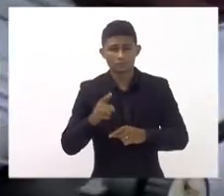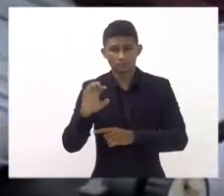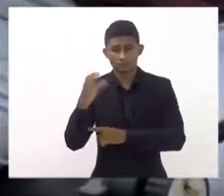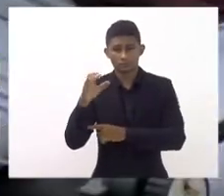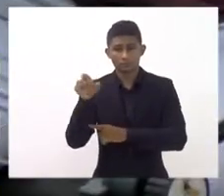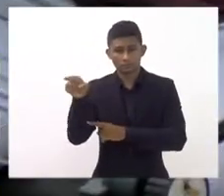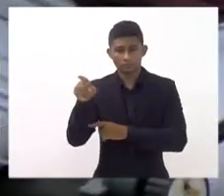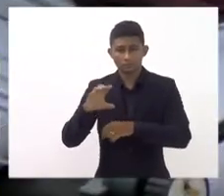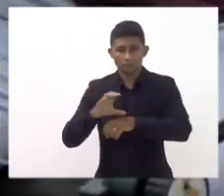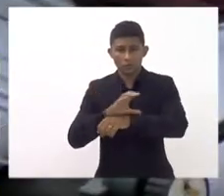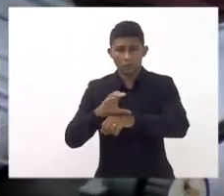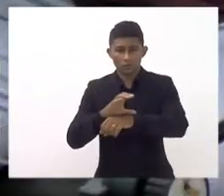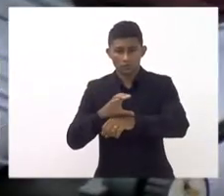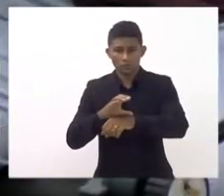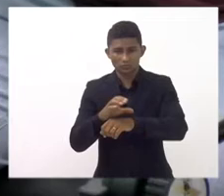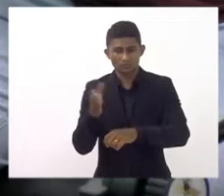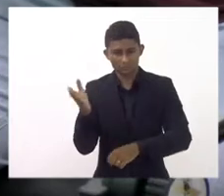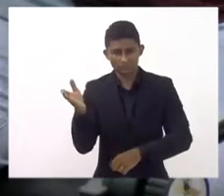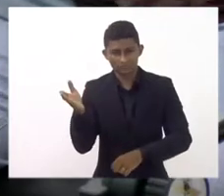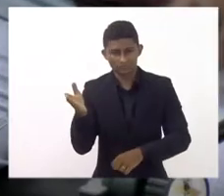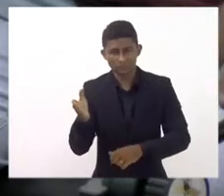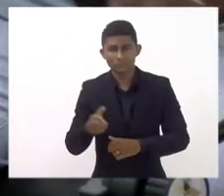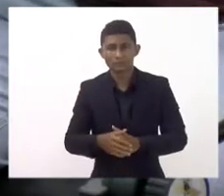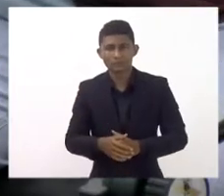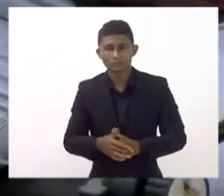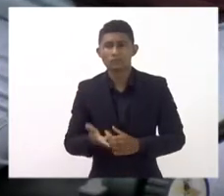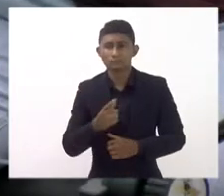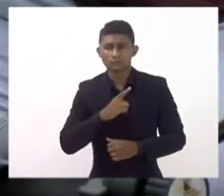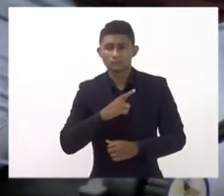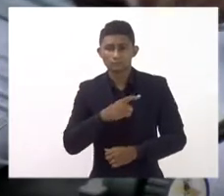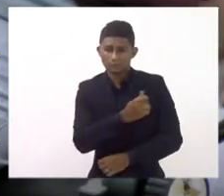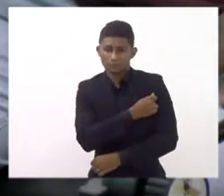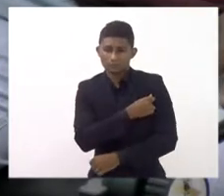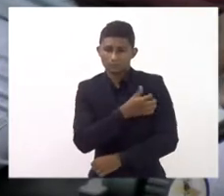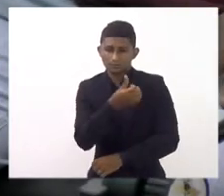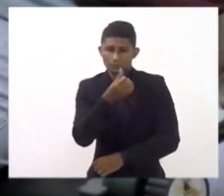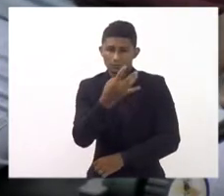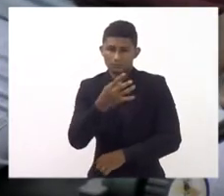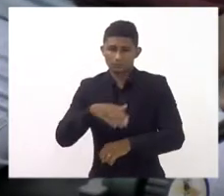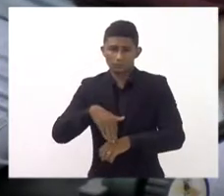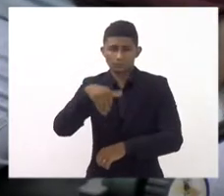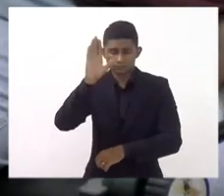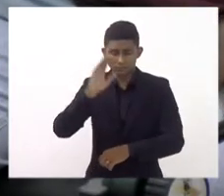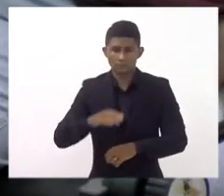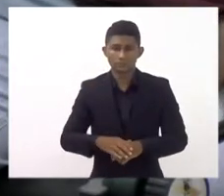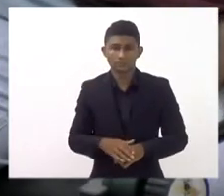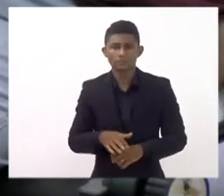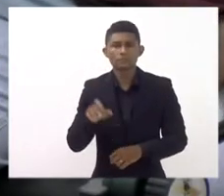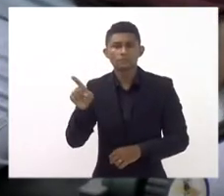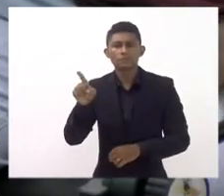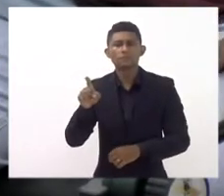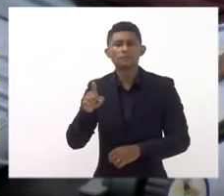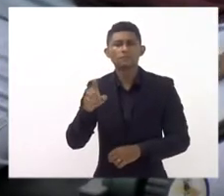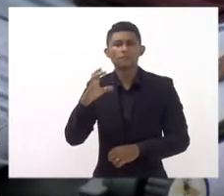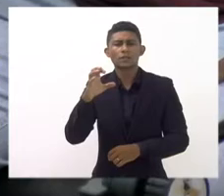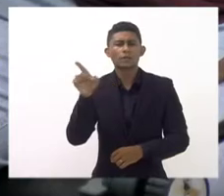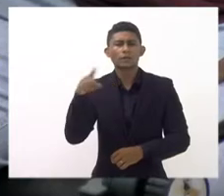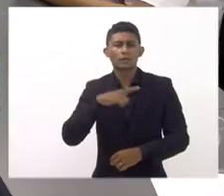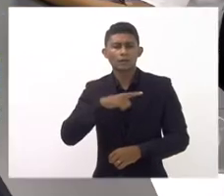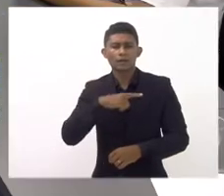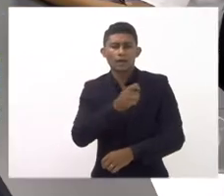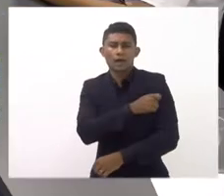só o curso subsequente, eu tenho mais de 64 alunos, eu não tenho dúvida. A unidade de Niterói atualmente tem quantos estudantes no